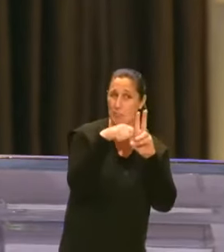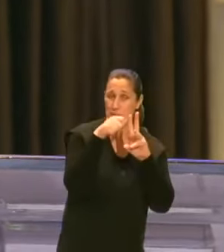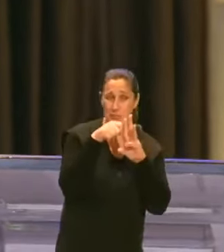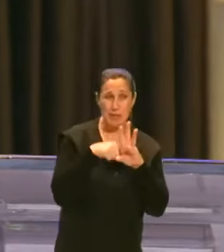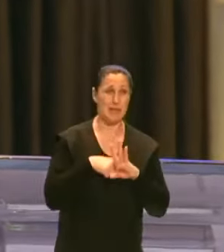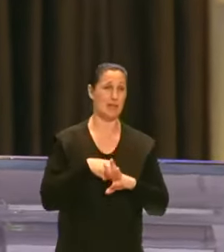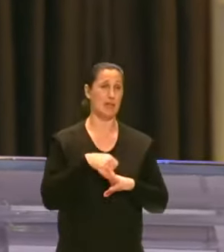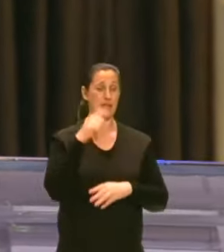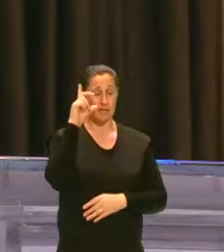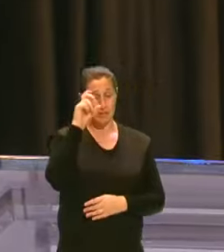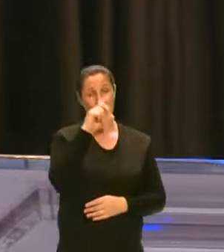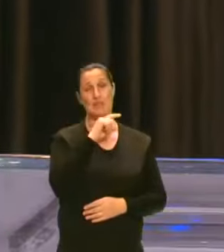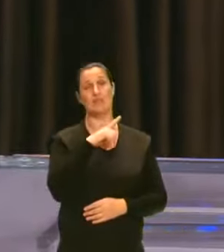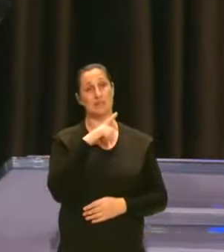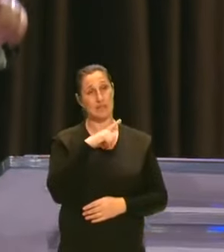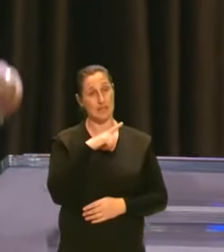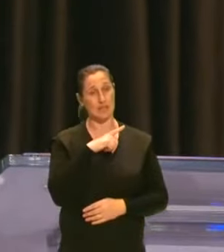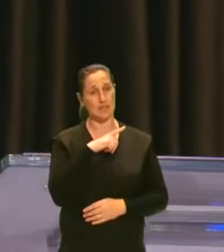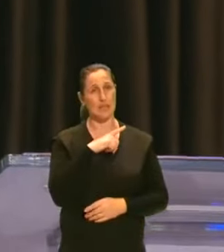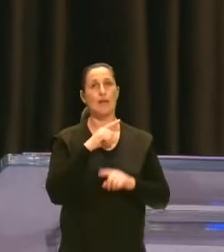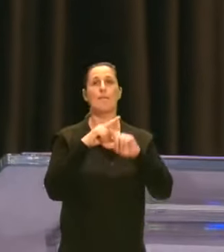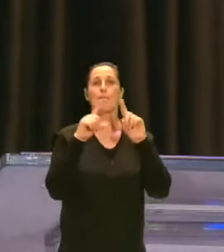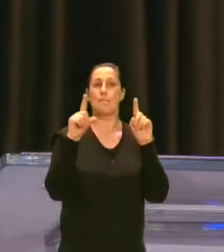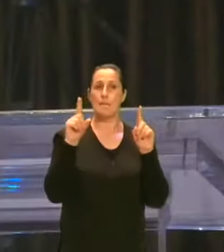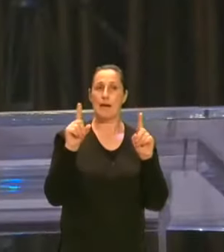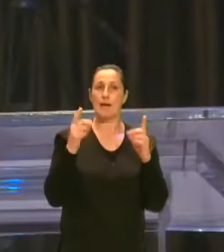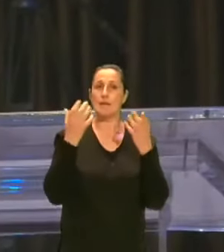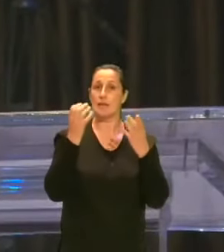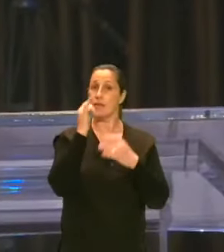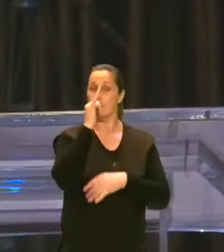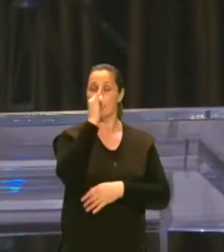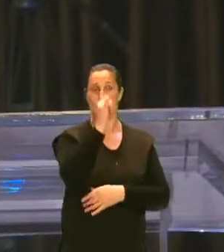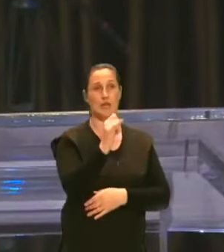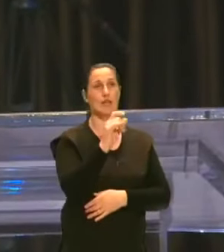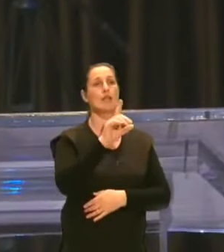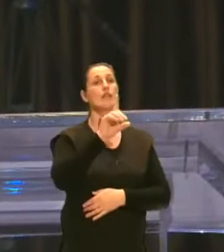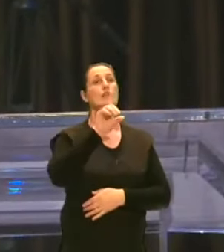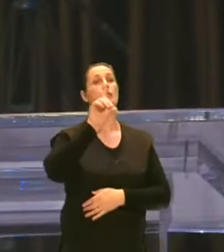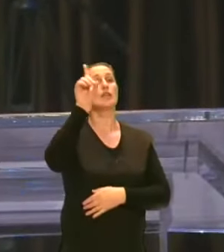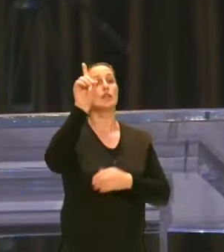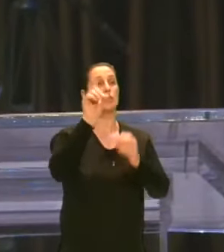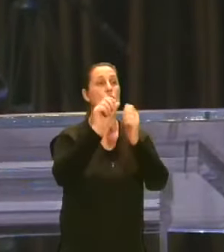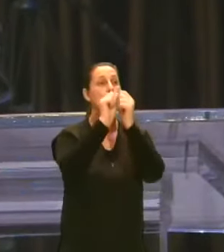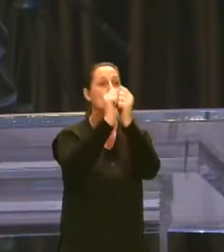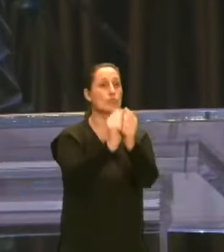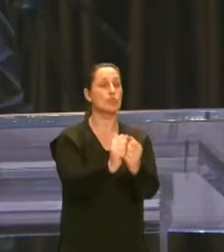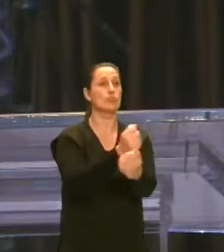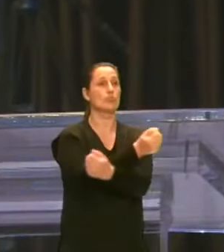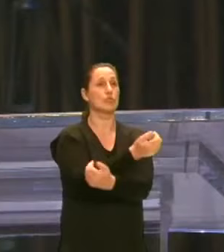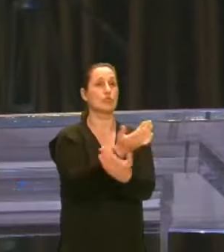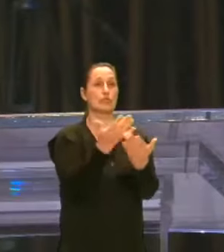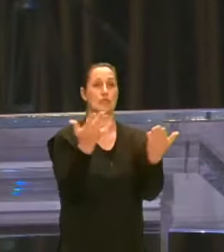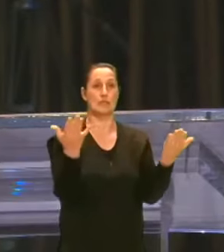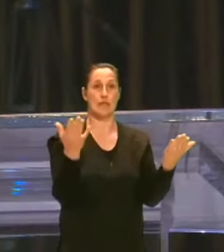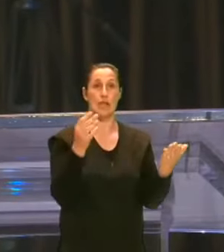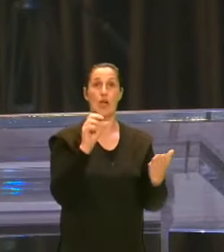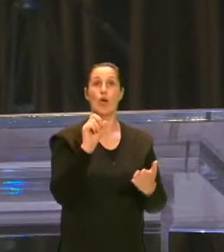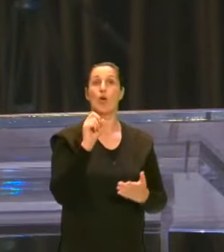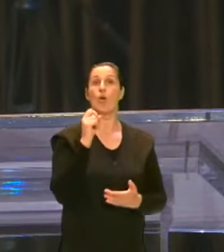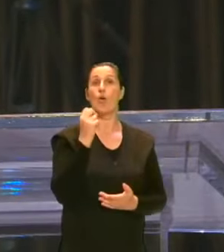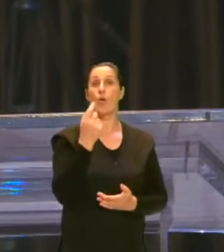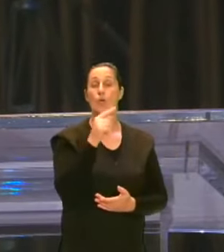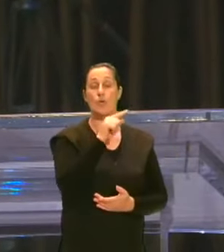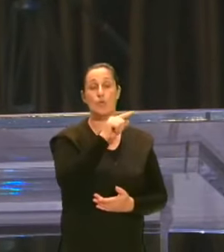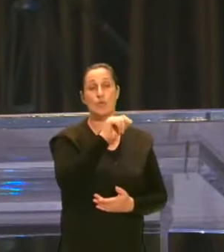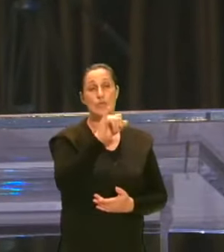aliviaram para você. Mas eu quero te dizer, Deus está com você. E se você chegou aqui te duvidando, Deus te trouxe para dizer